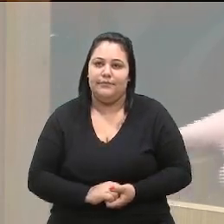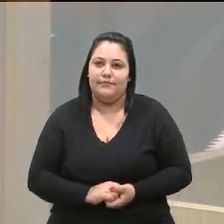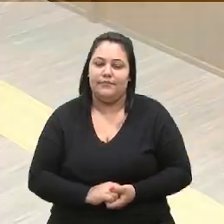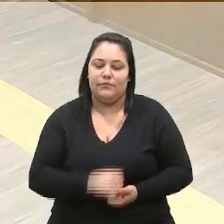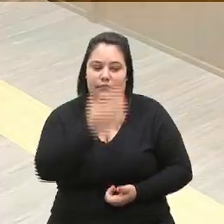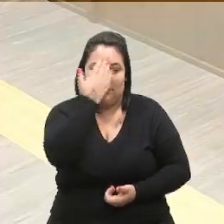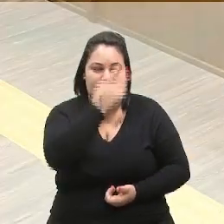ch